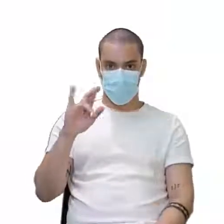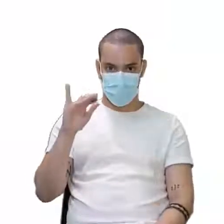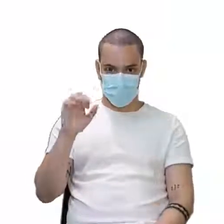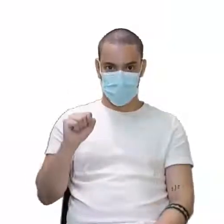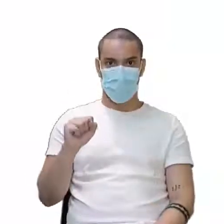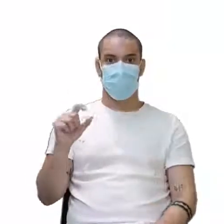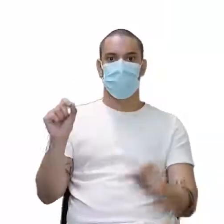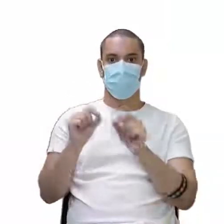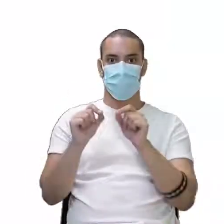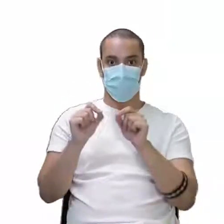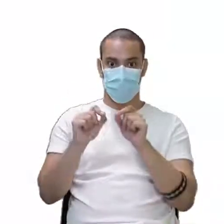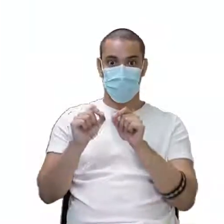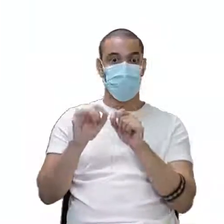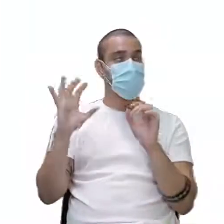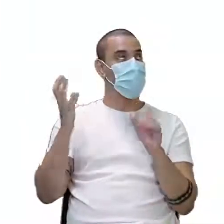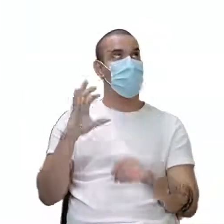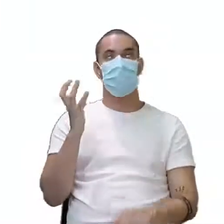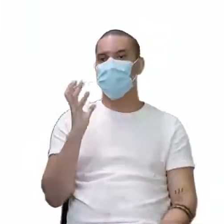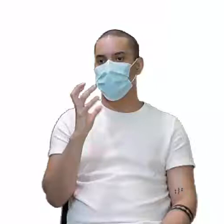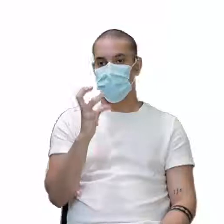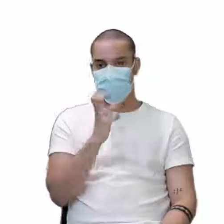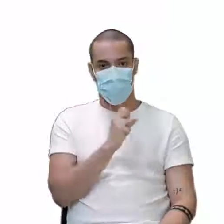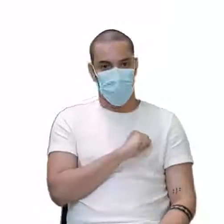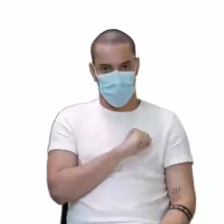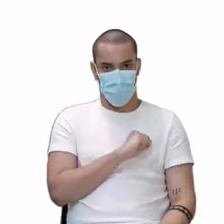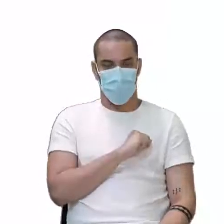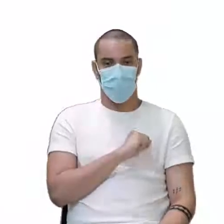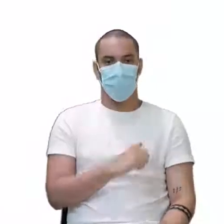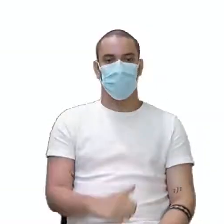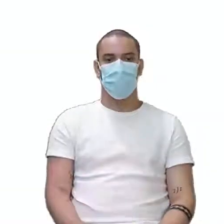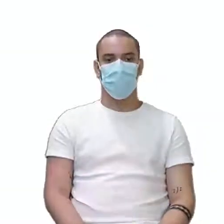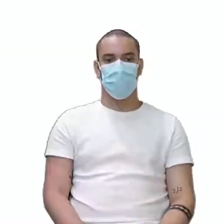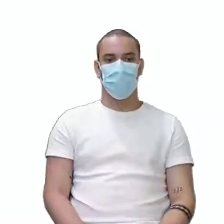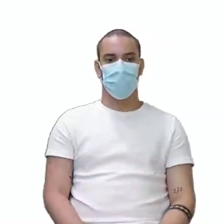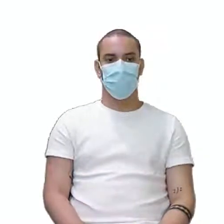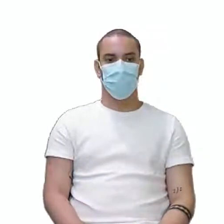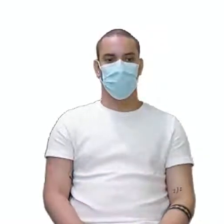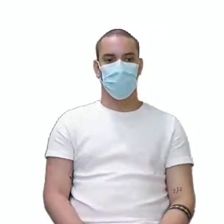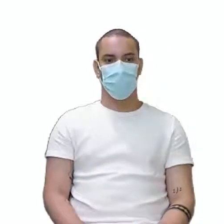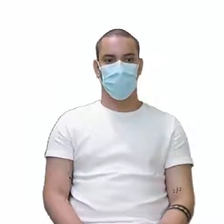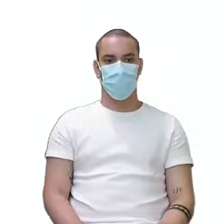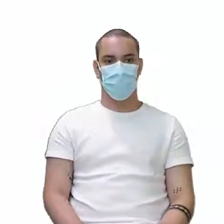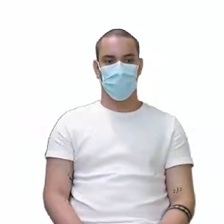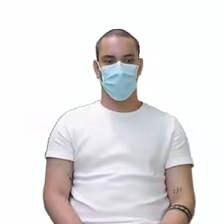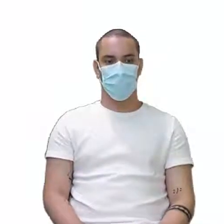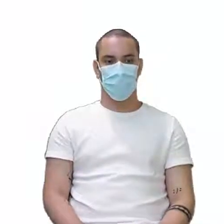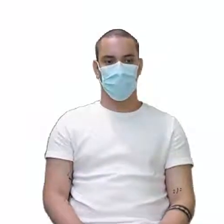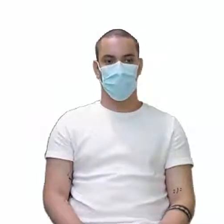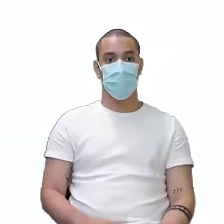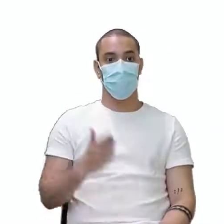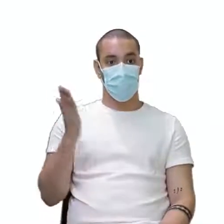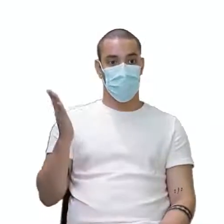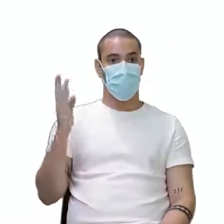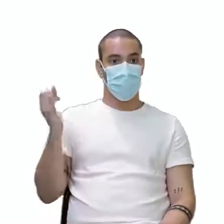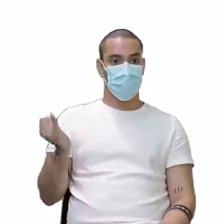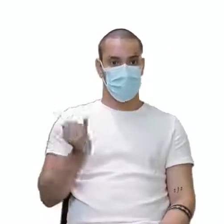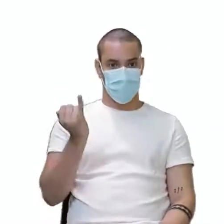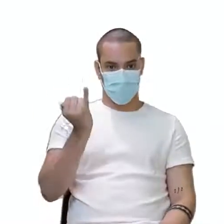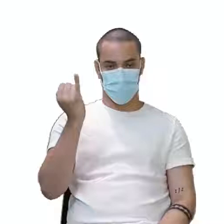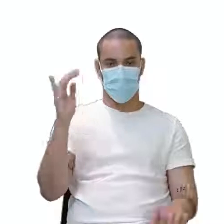por exemplo, o tétano, amam esse ambiente, né? Sem essa concentração aí de oxigênio. Olha lá. Então, a